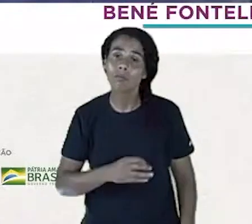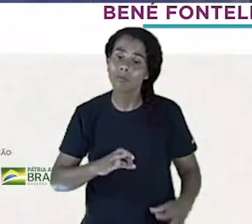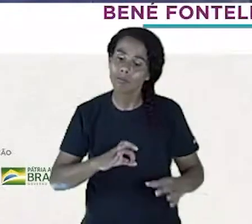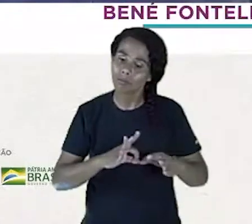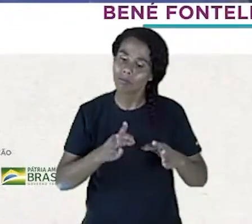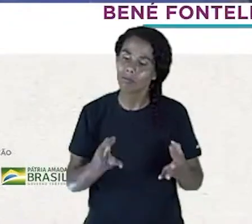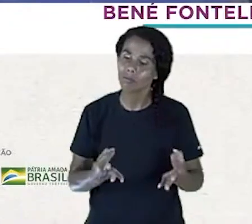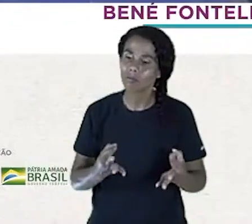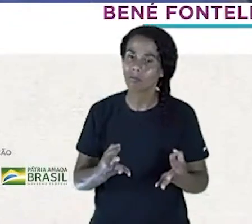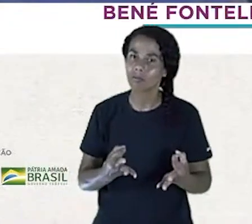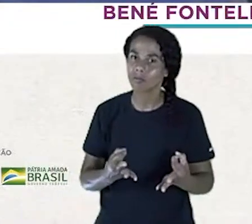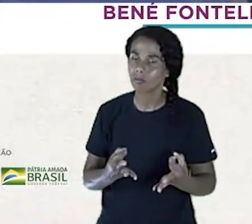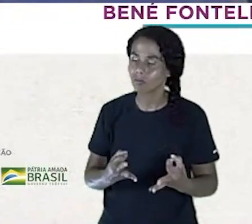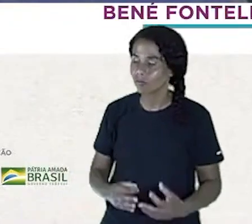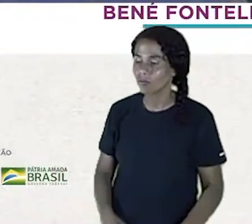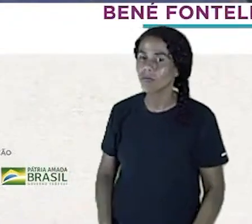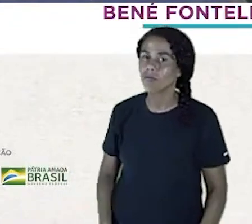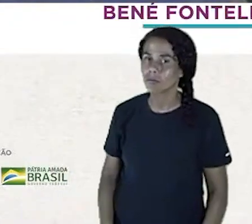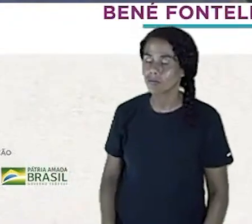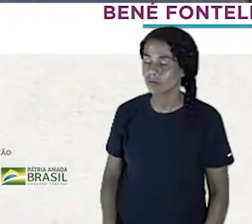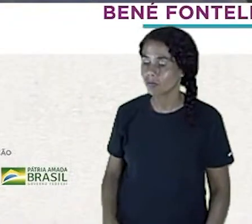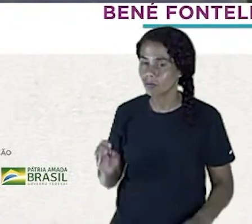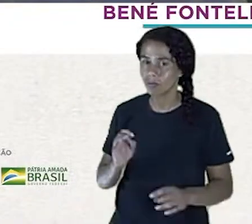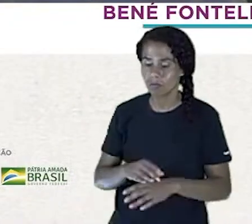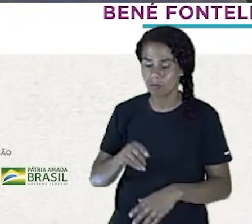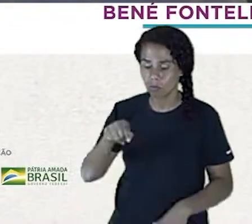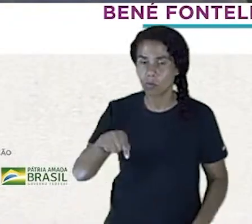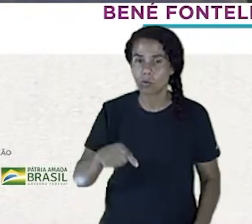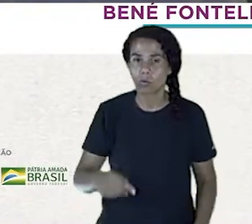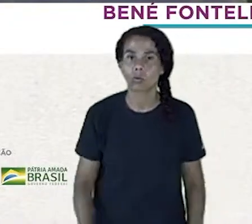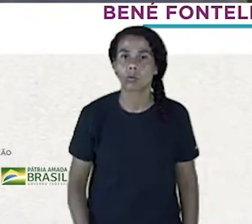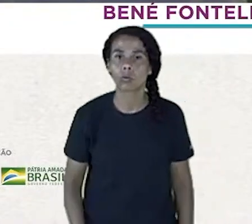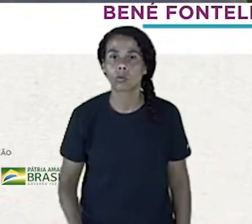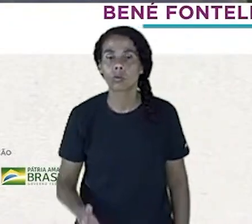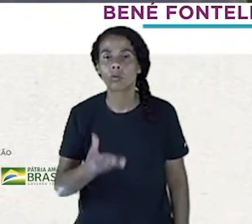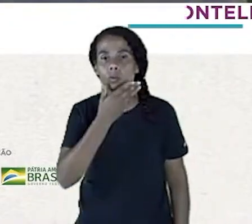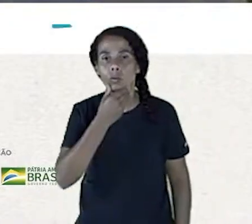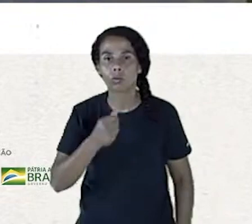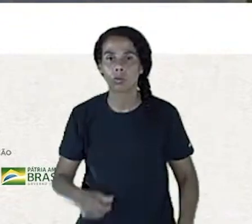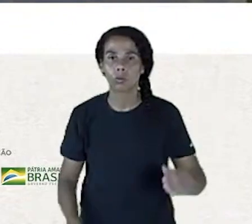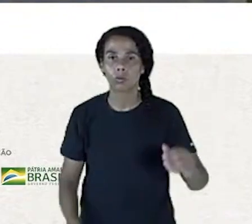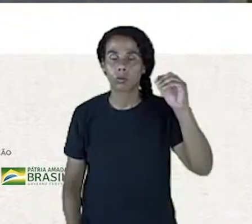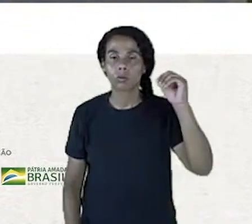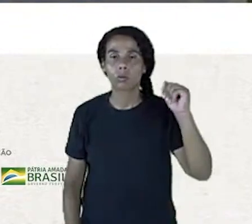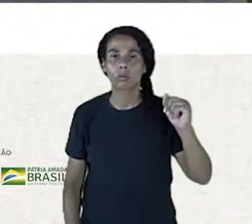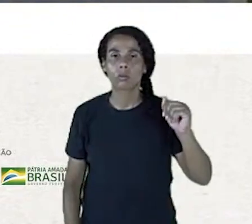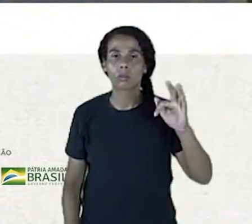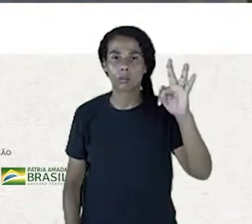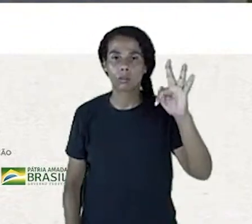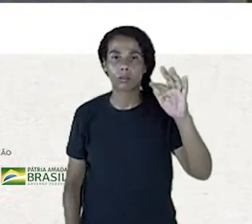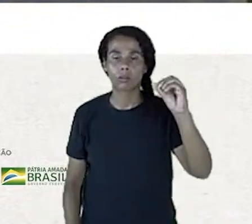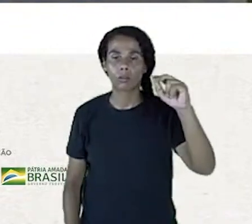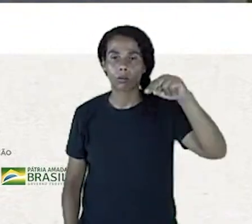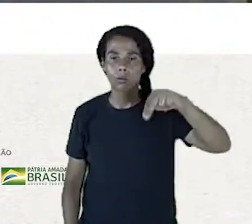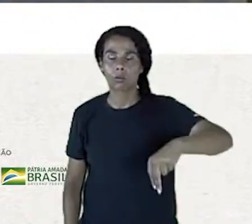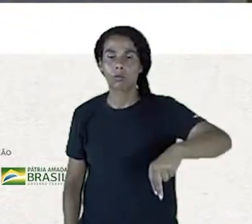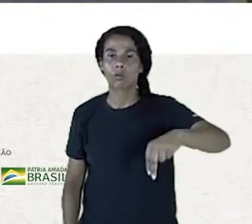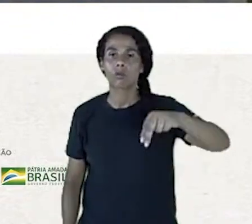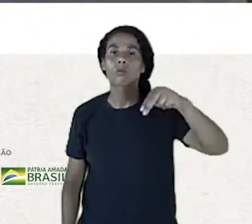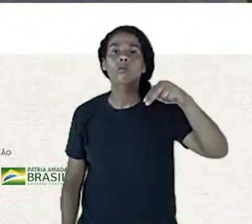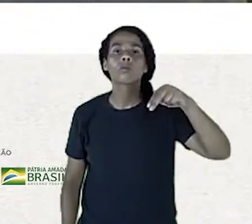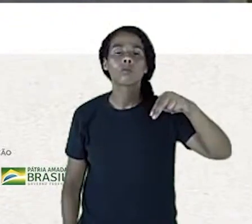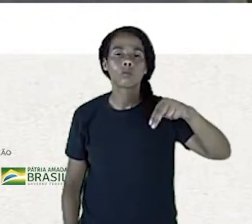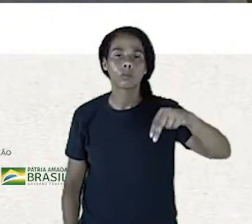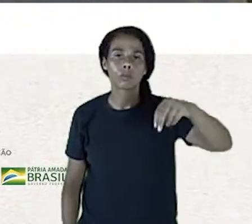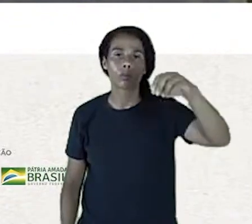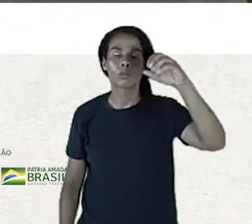eu vou aproveitar essa fala do Gil e te perguntar, com a sua trajetória, com a sua história, você que já passou por